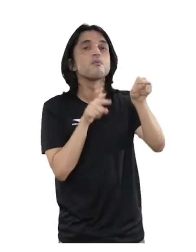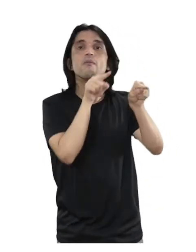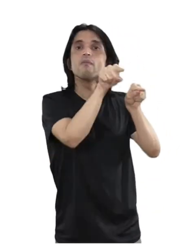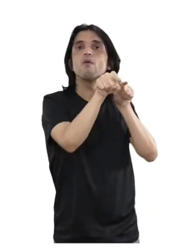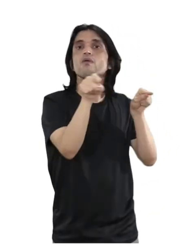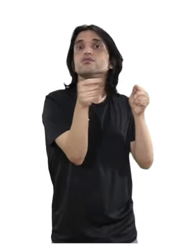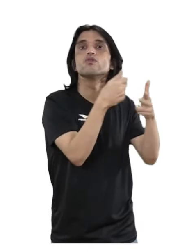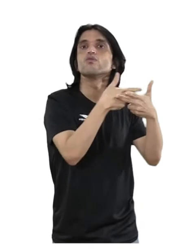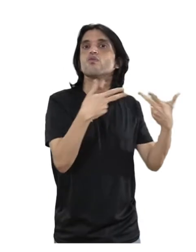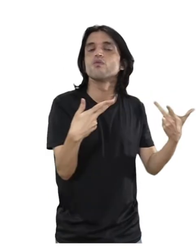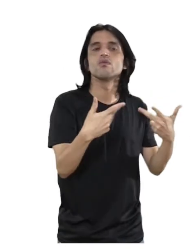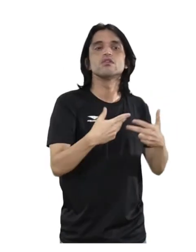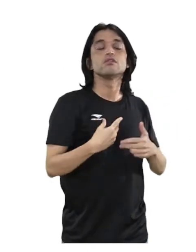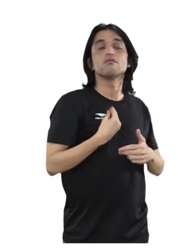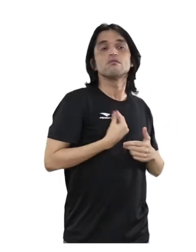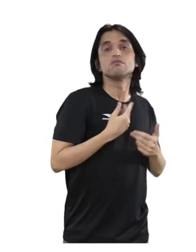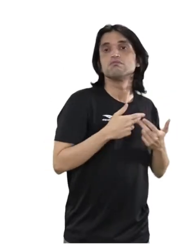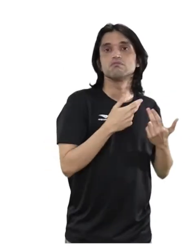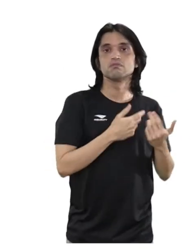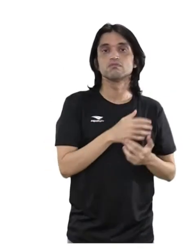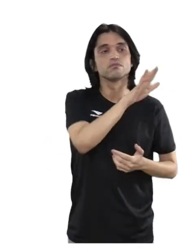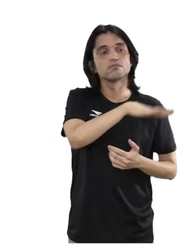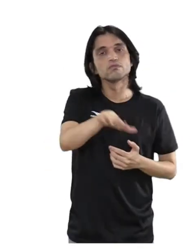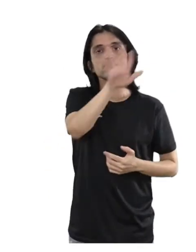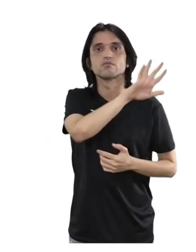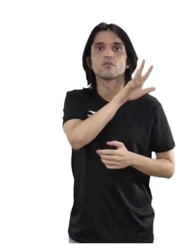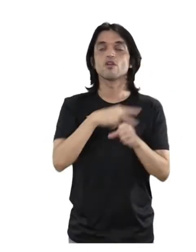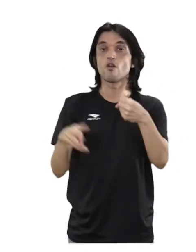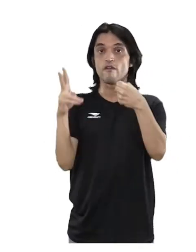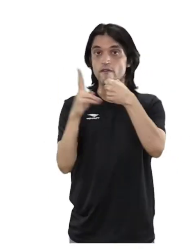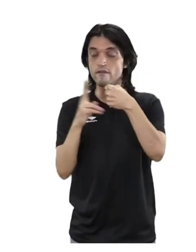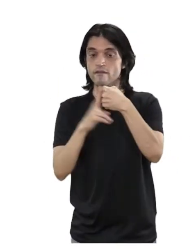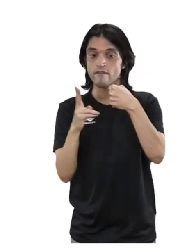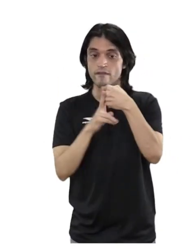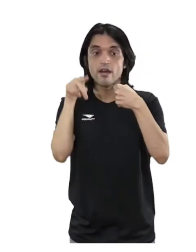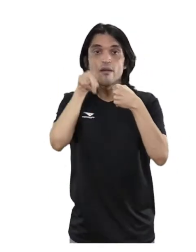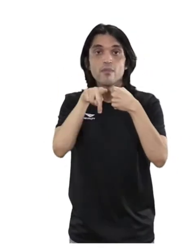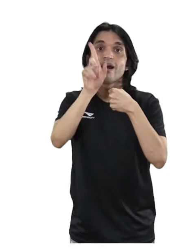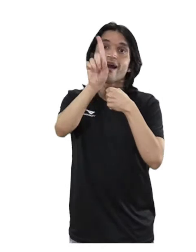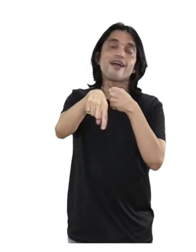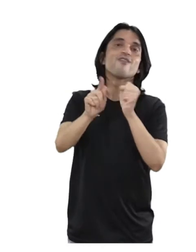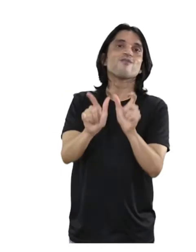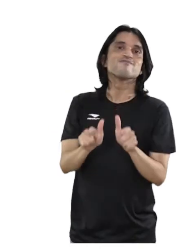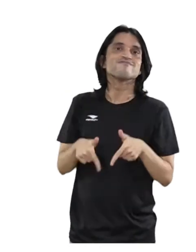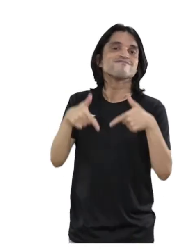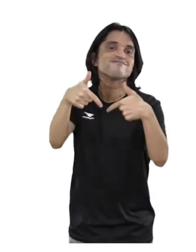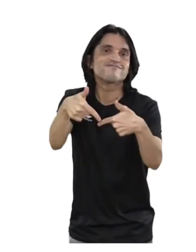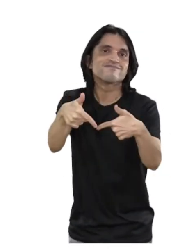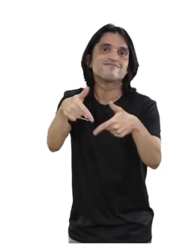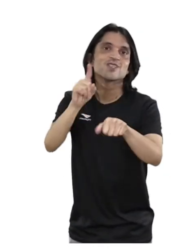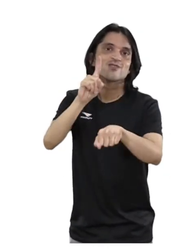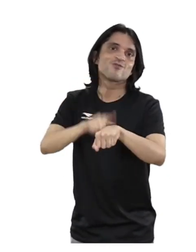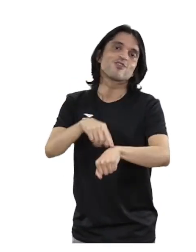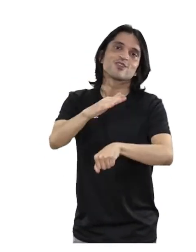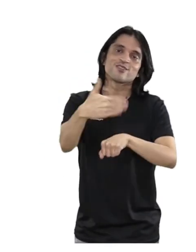acontecimento ou o desenrolar de ações no tempo. O adjetivo são elementos de qualificação dos